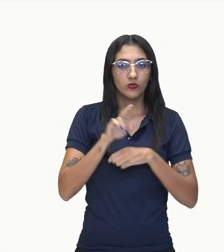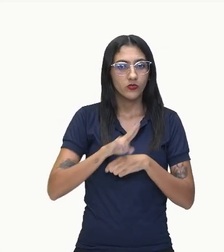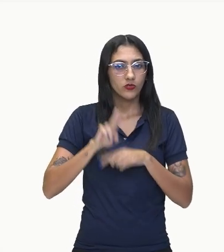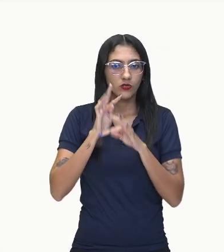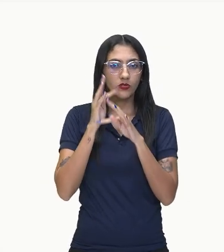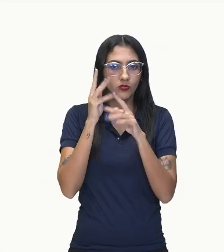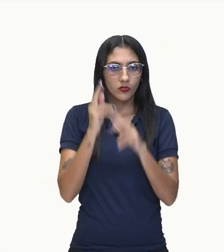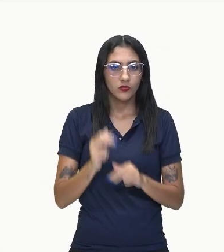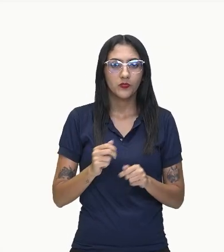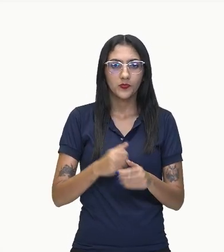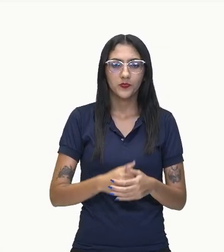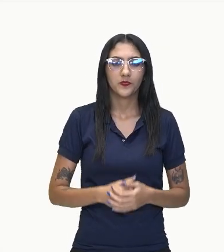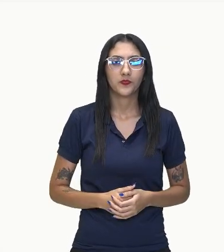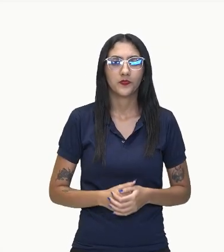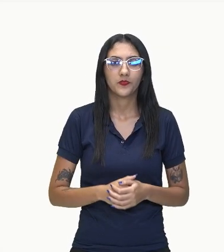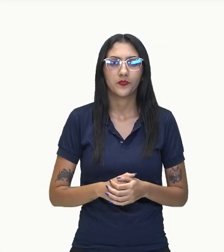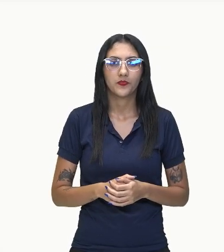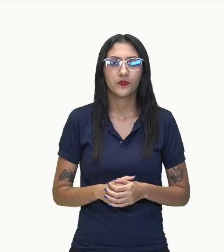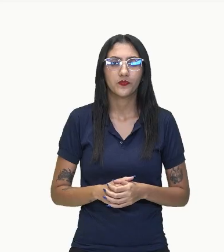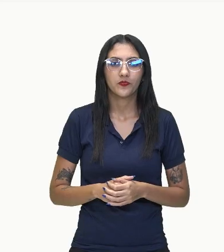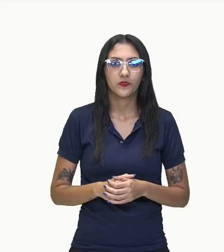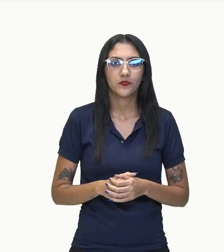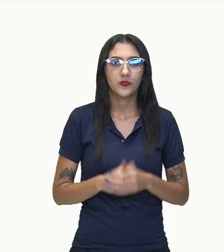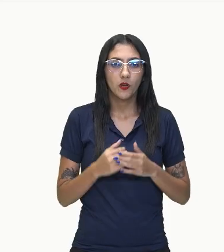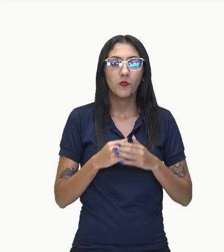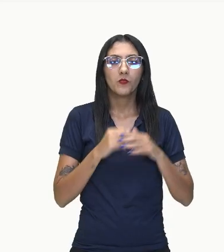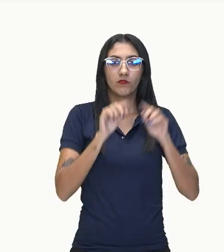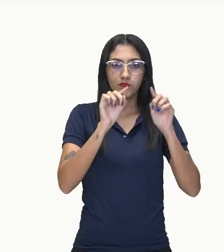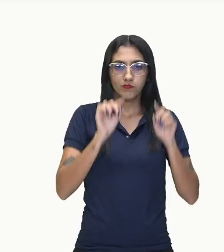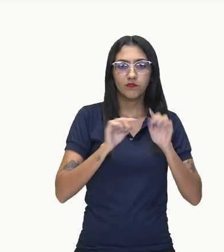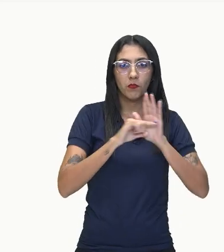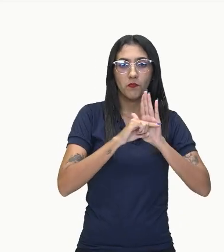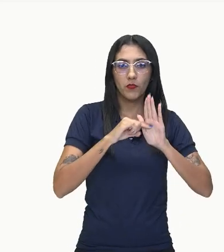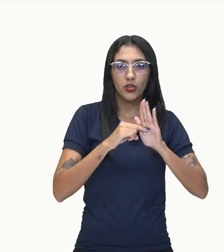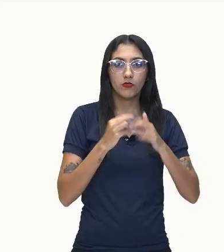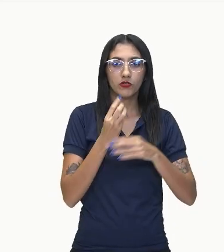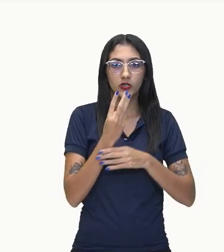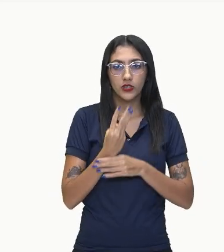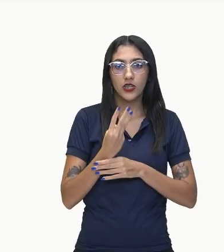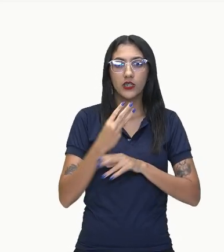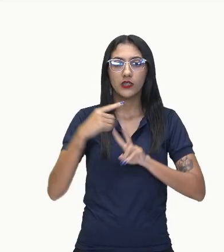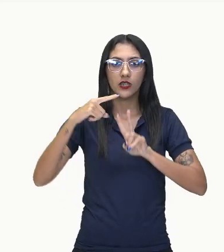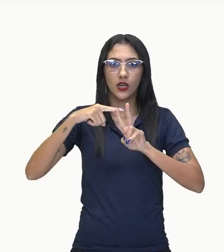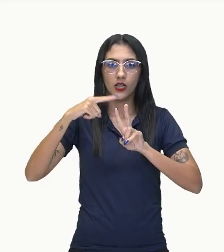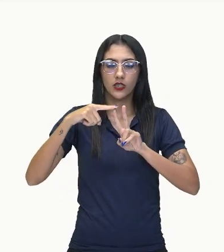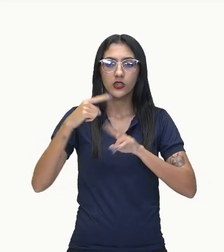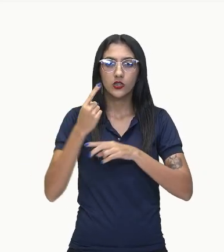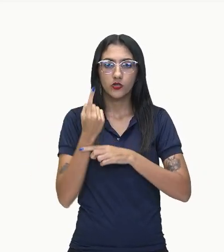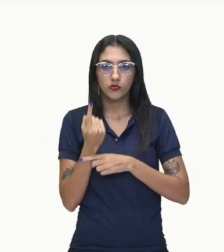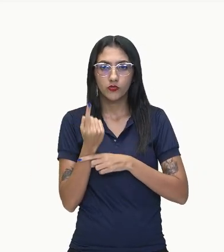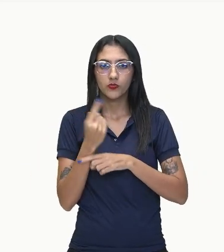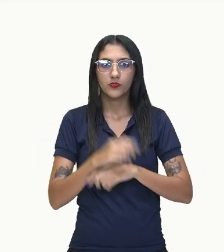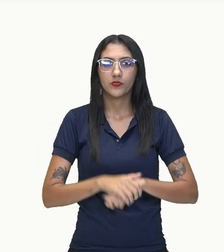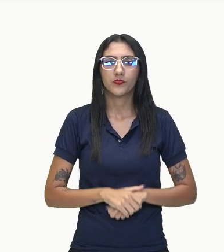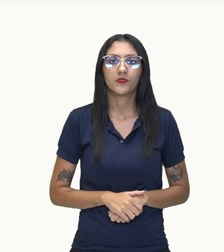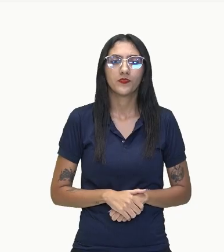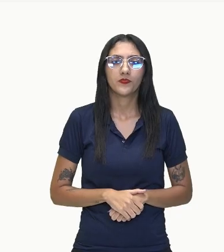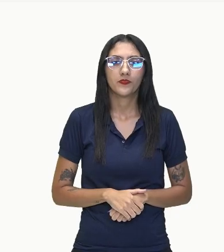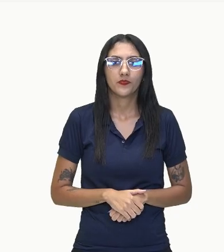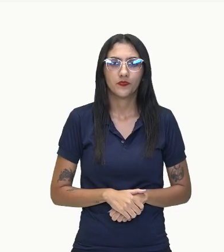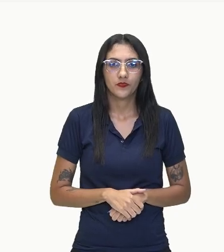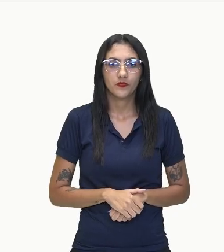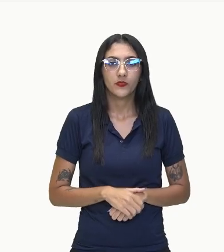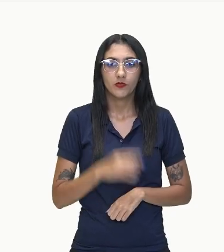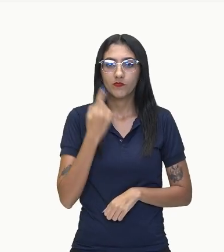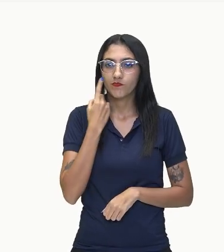exemplos. Então, x vai ser menos 3, mais ou menos raiz de 1, sobre 2 vezes 1. Fazendo o jogo